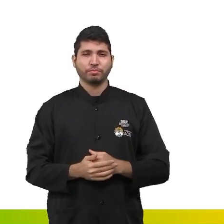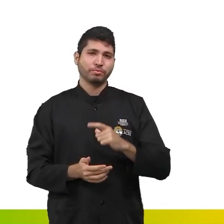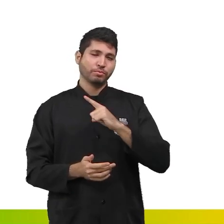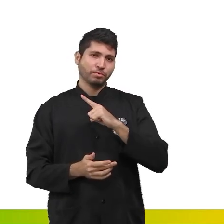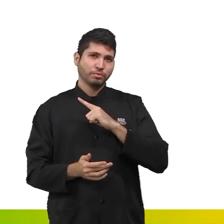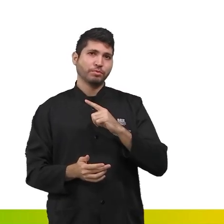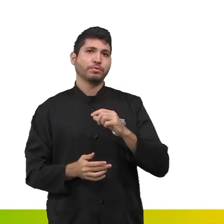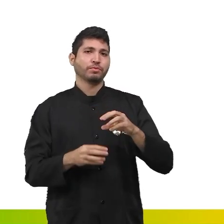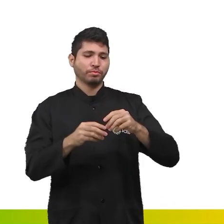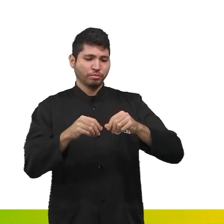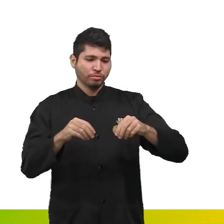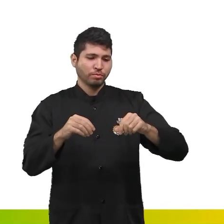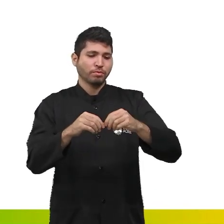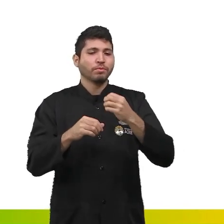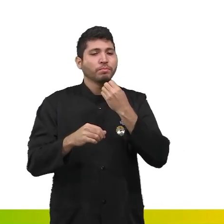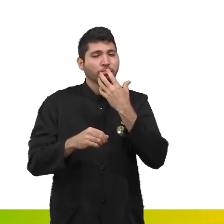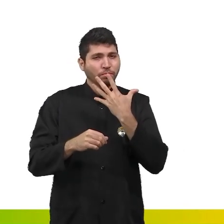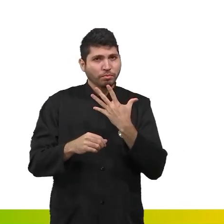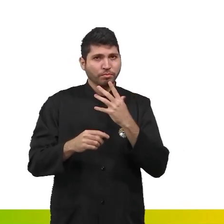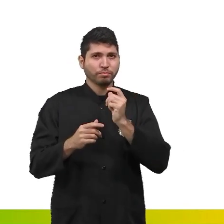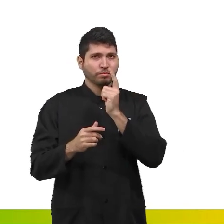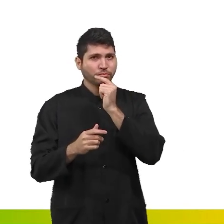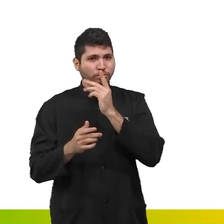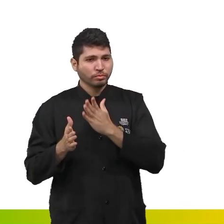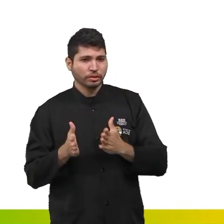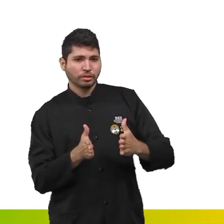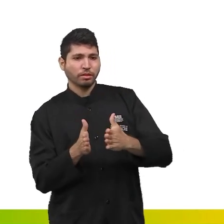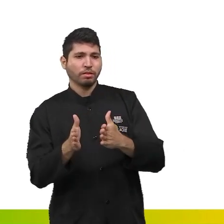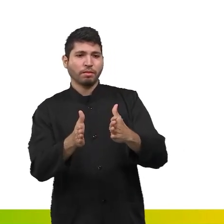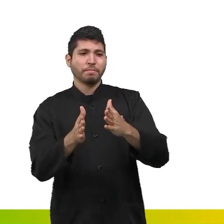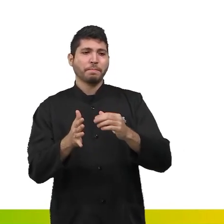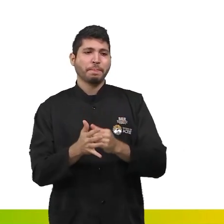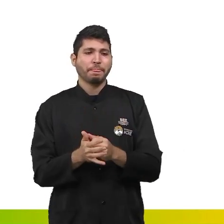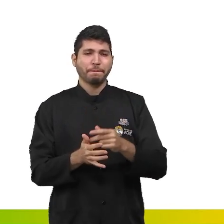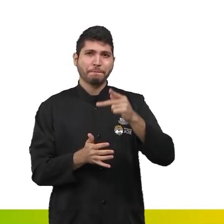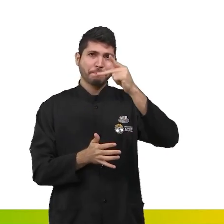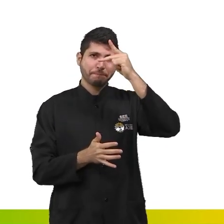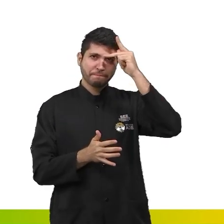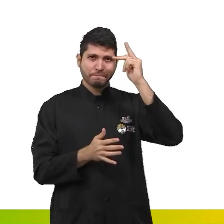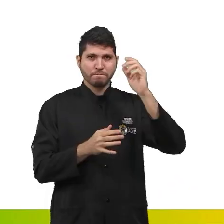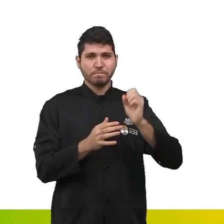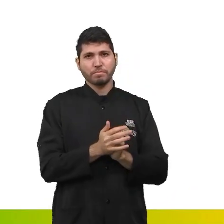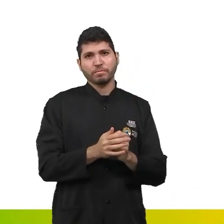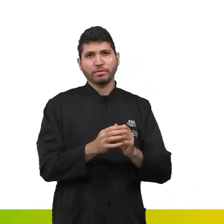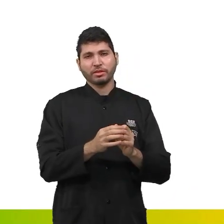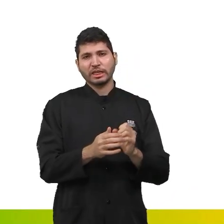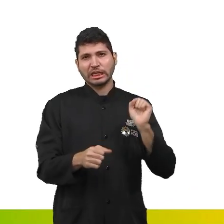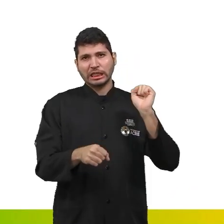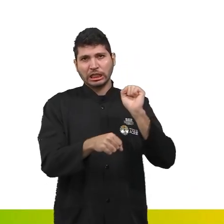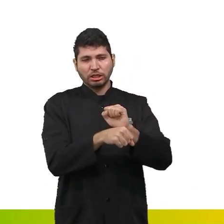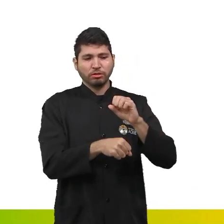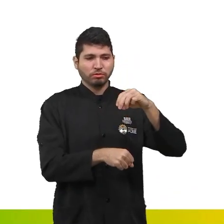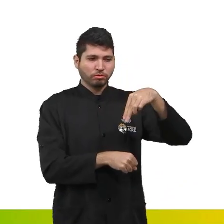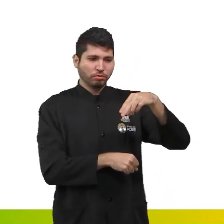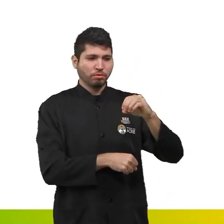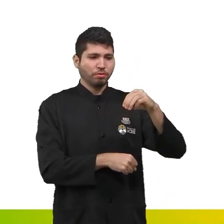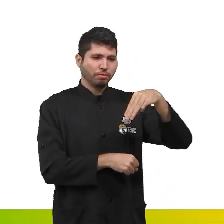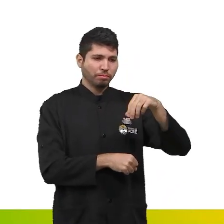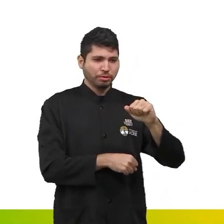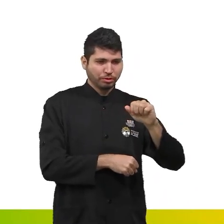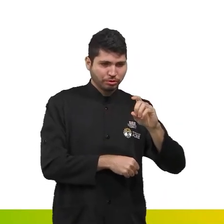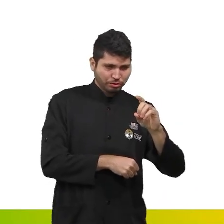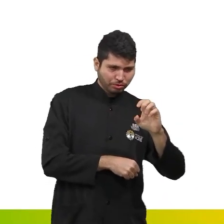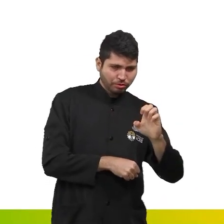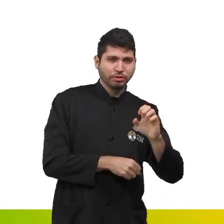férteis permitiu que os povos abandonassem o nomadismo e desenvolvessem culturas